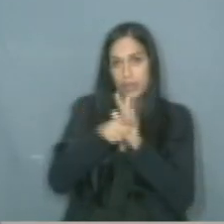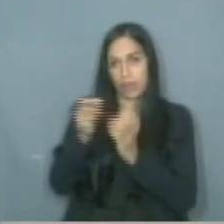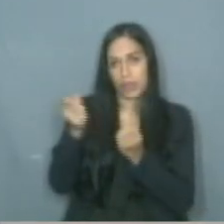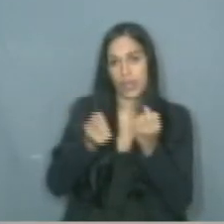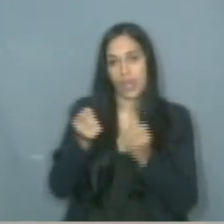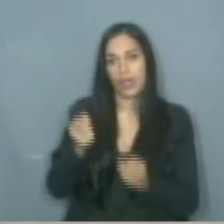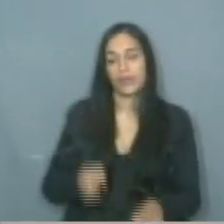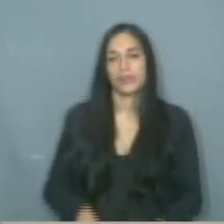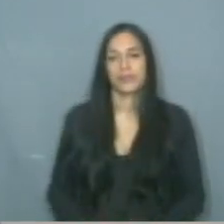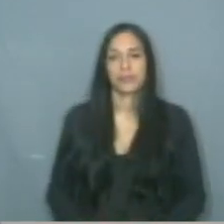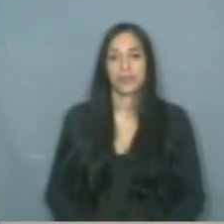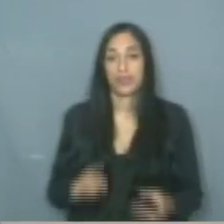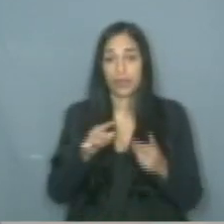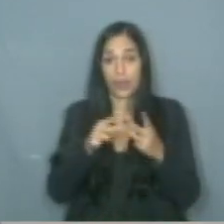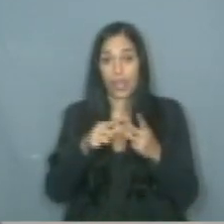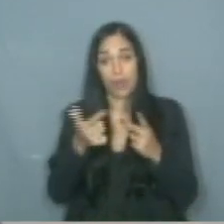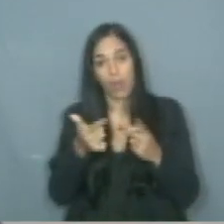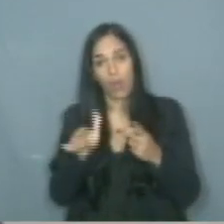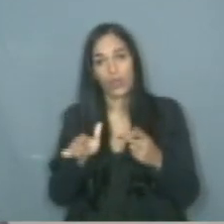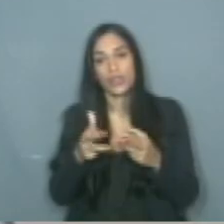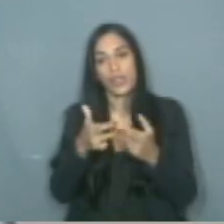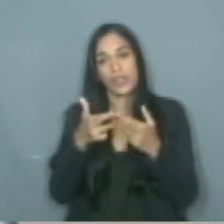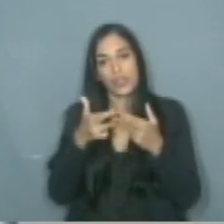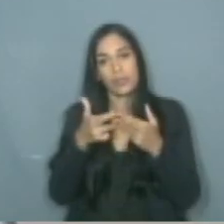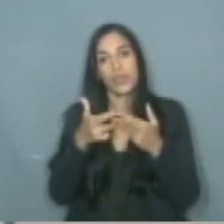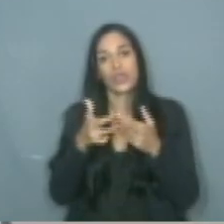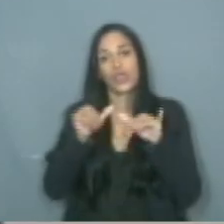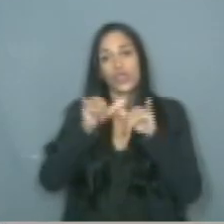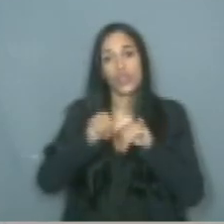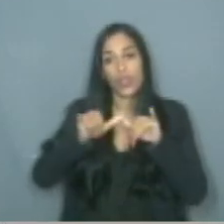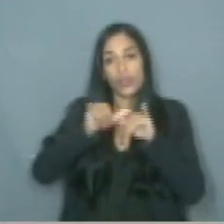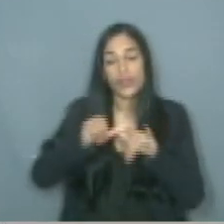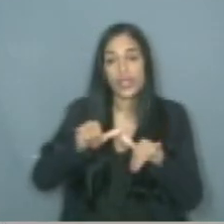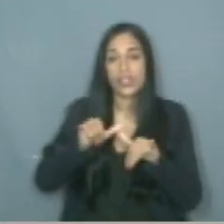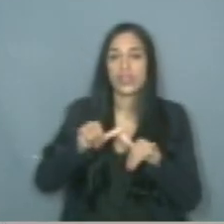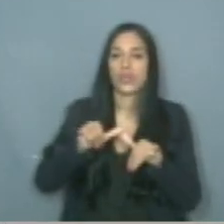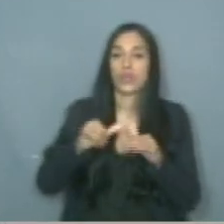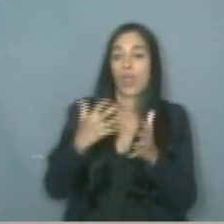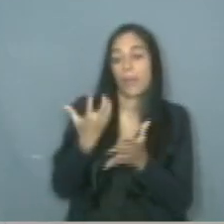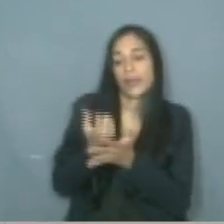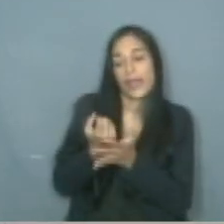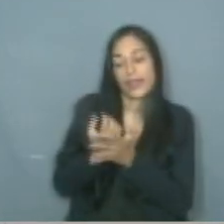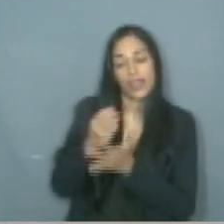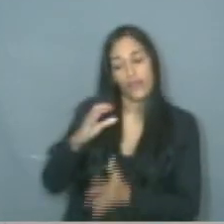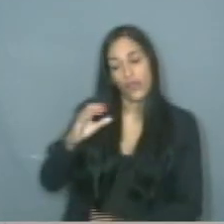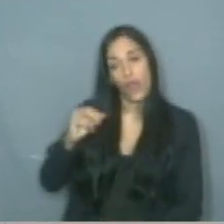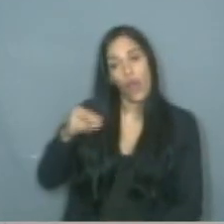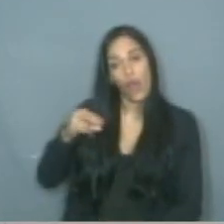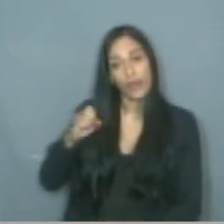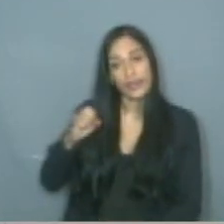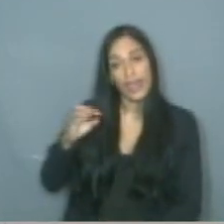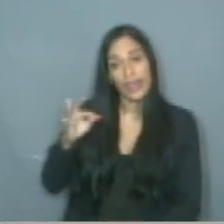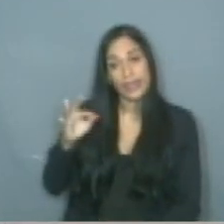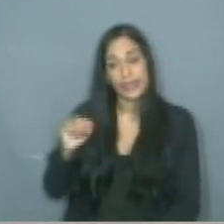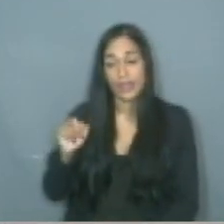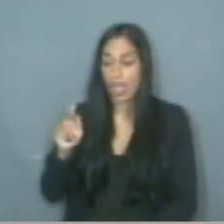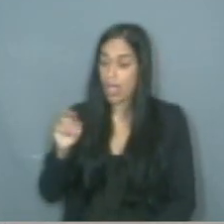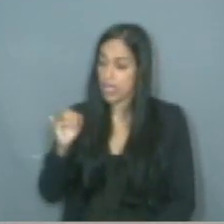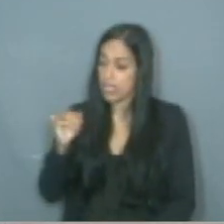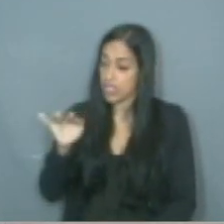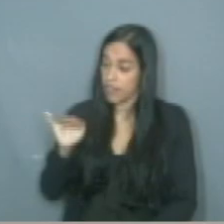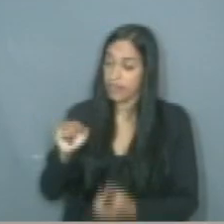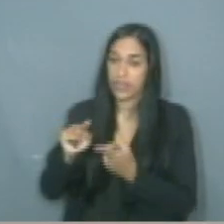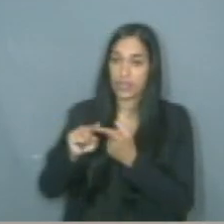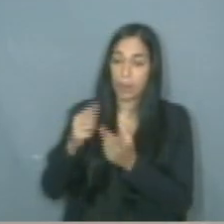para implementar um serviço de notificação no aplicativo do Conecta Recife e no aplicativo também do Zona